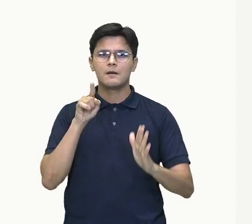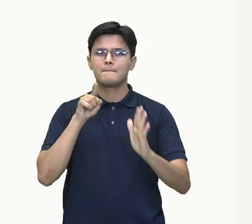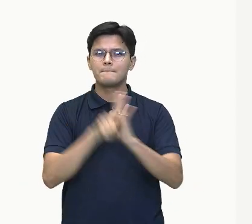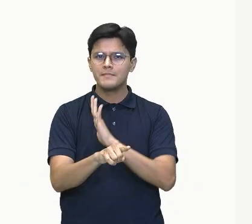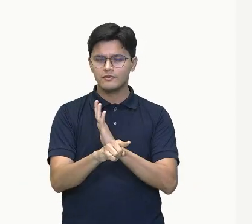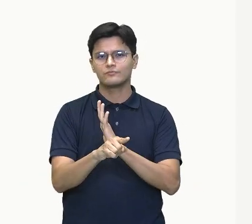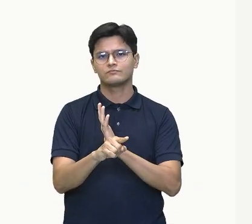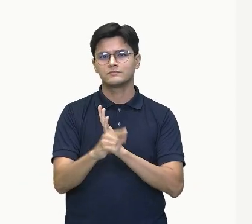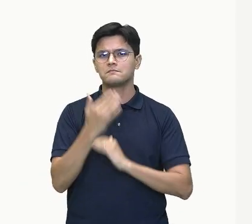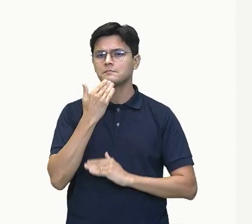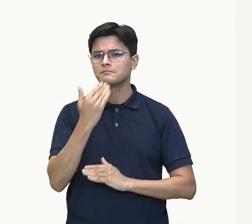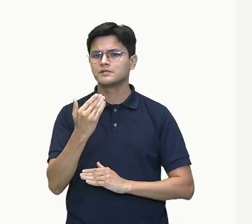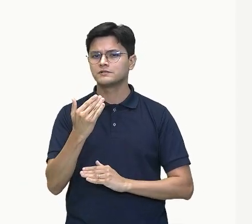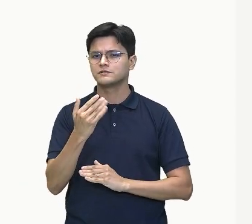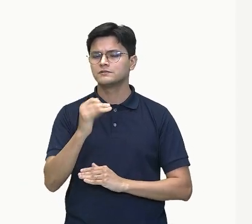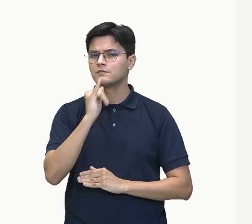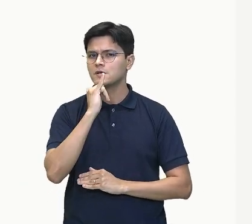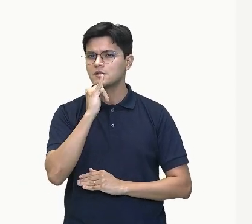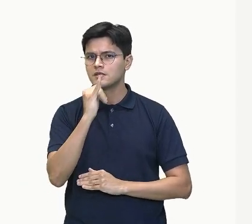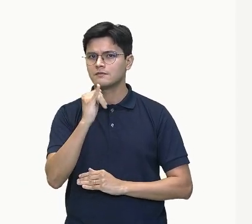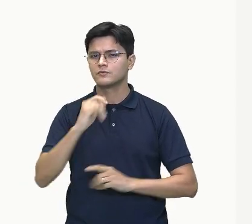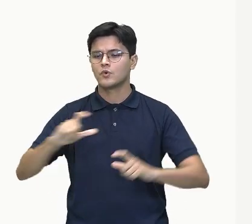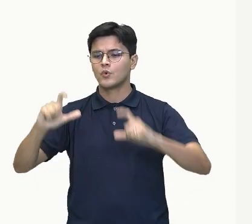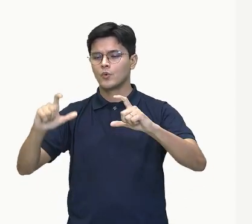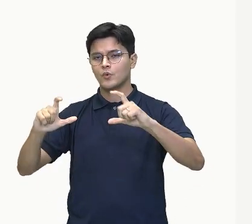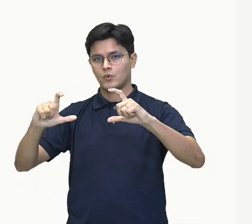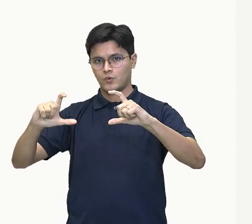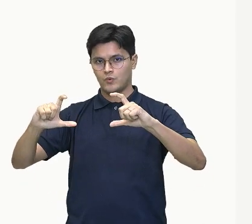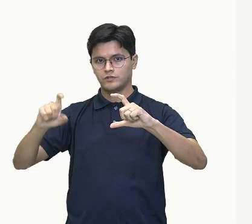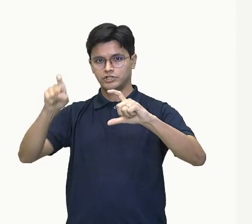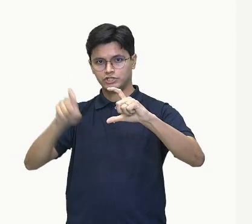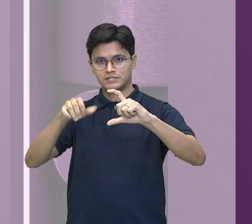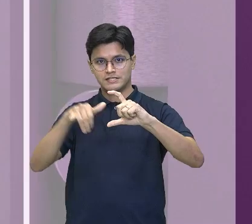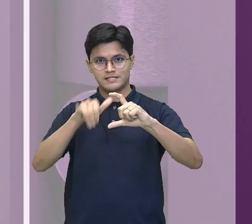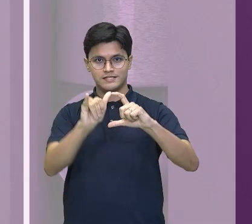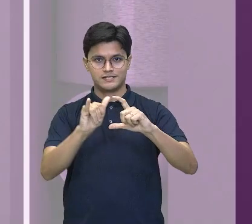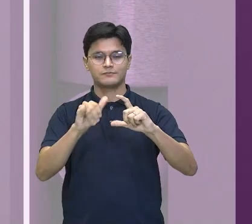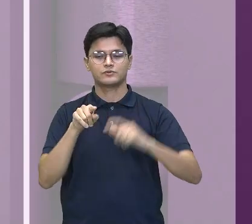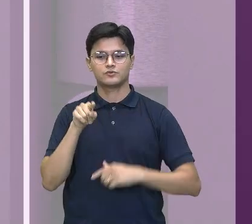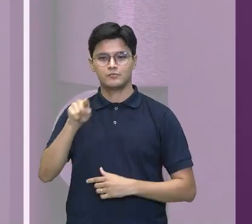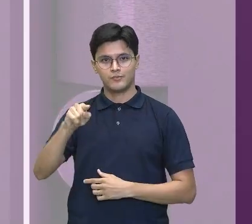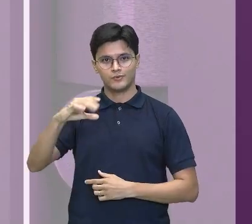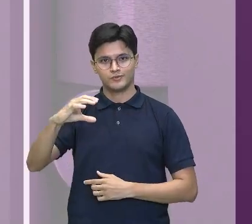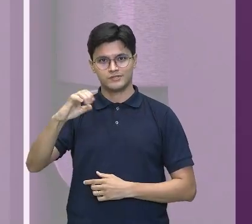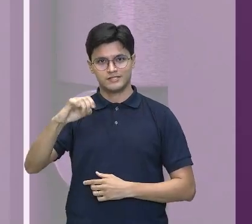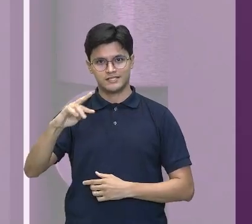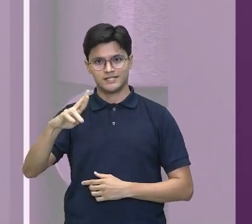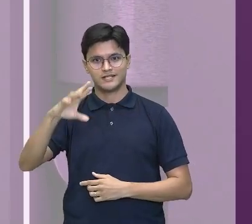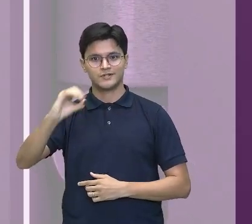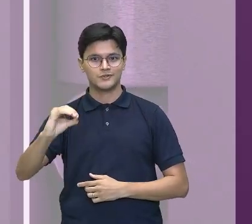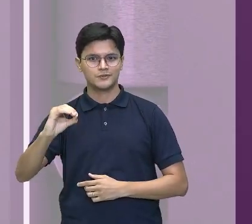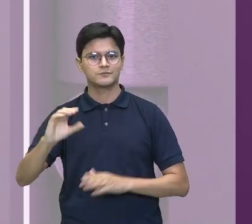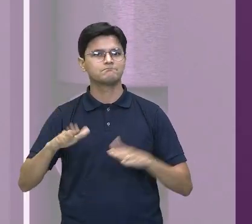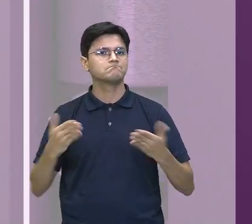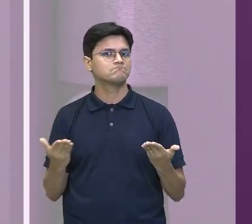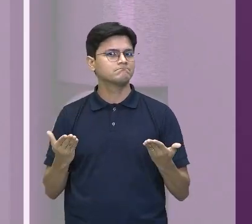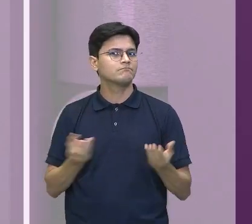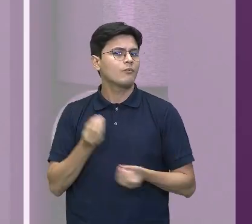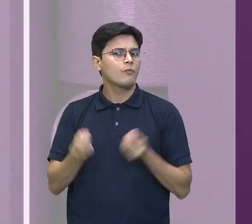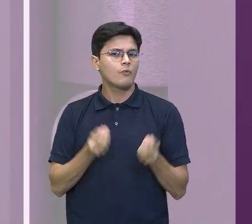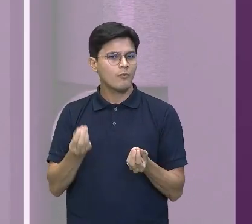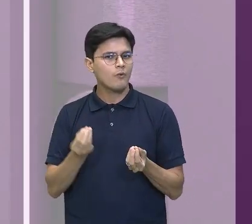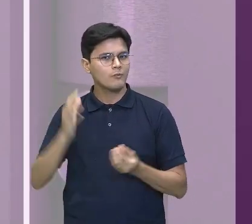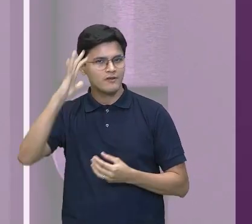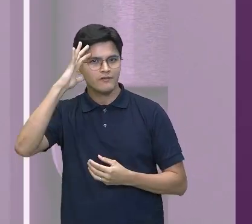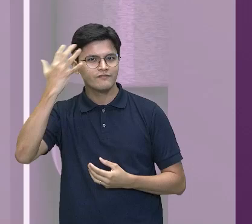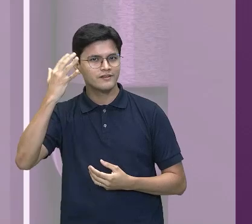perguntando sobre as coordenadas do seu centro, aí eu quero ver se você vai conseguir acertar essa